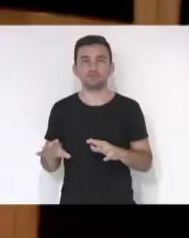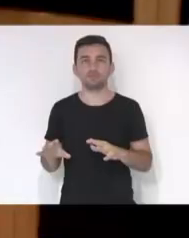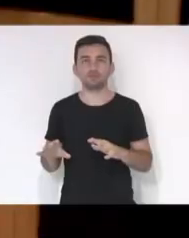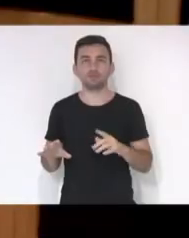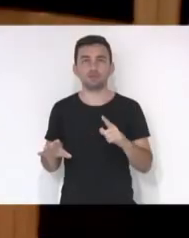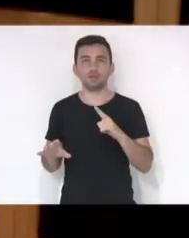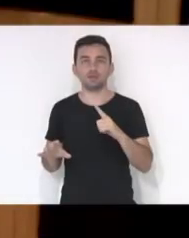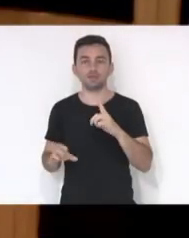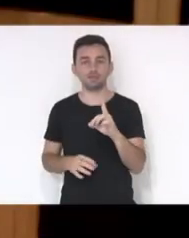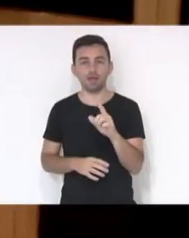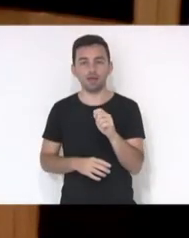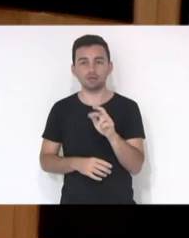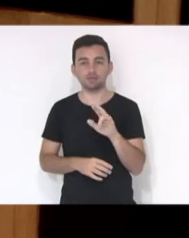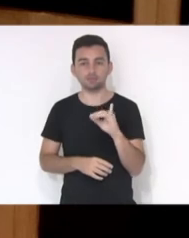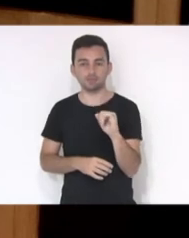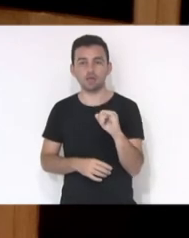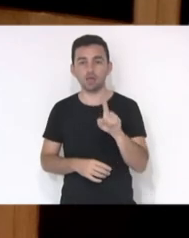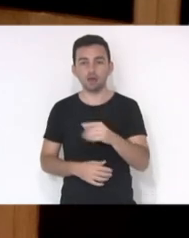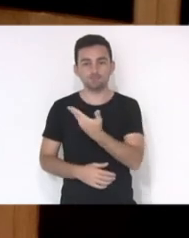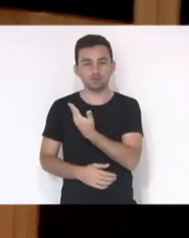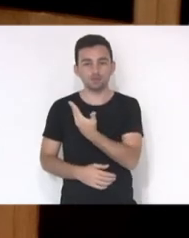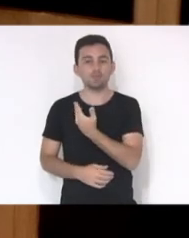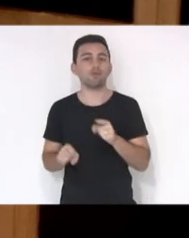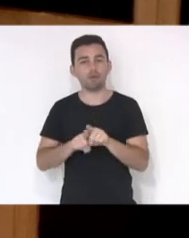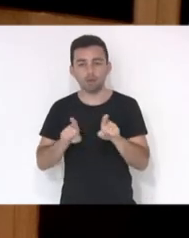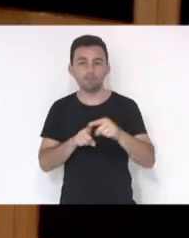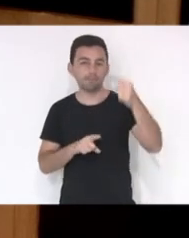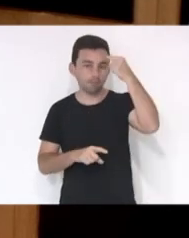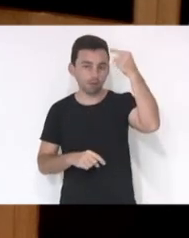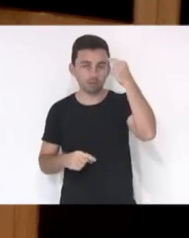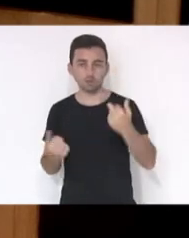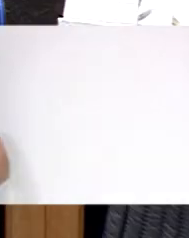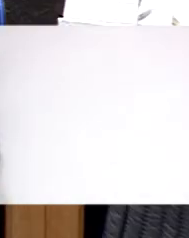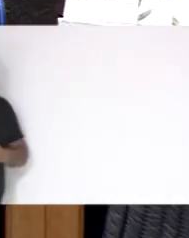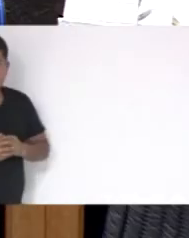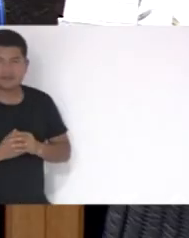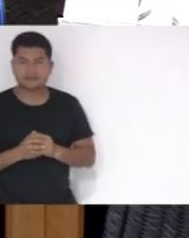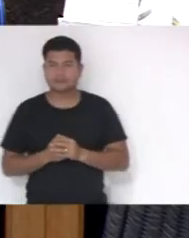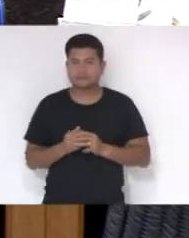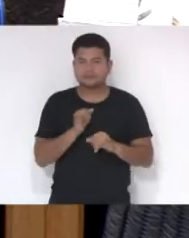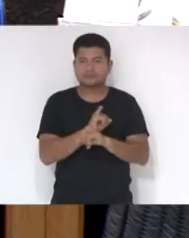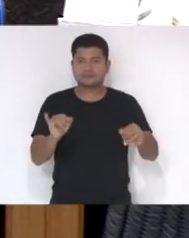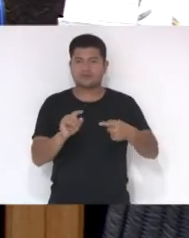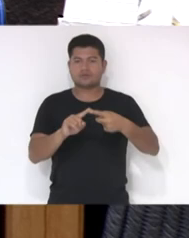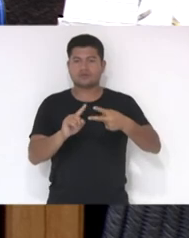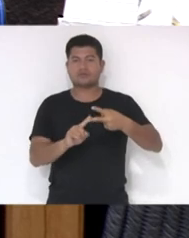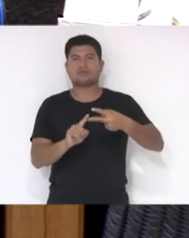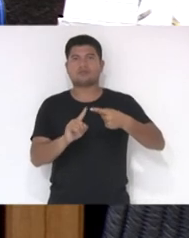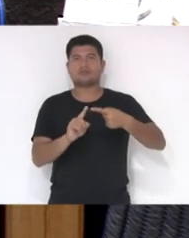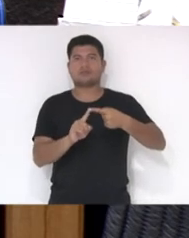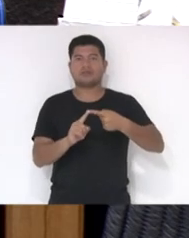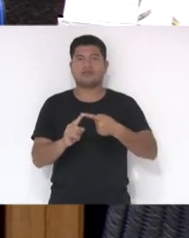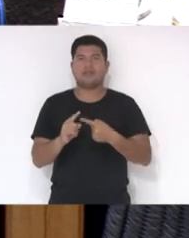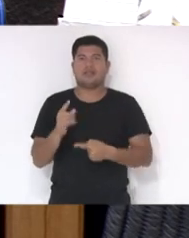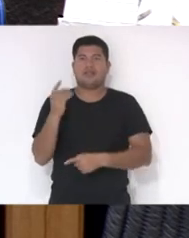Com essas formações, a participação em comissões e tempo dos partidos na tribuna é definido. Tudo está previsto no regimento interno da